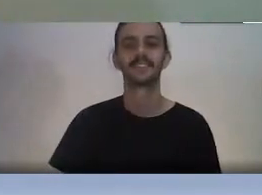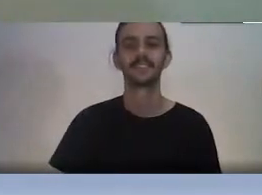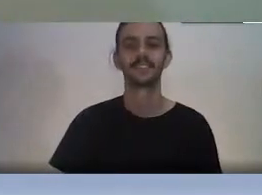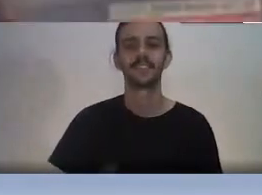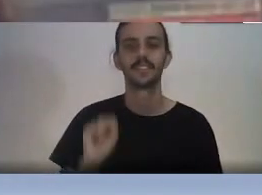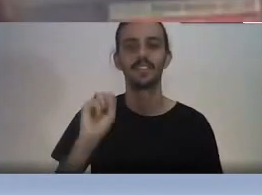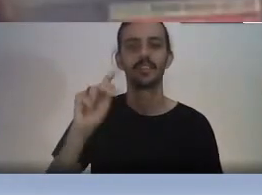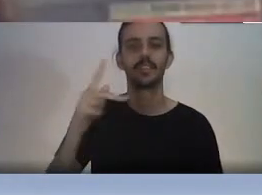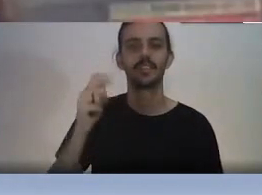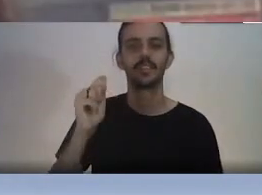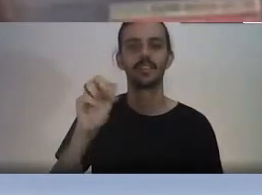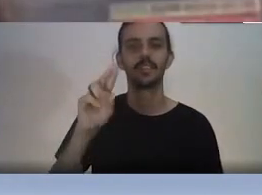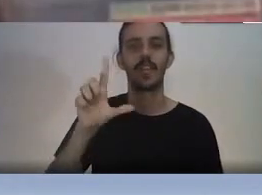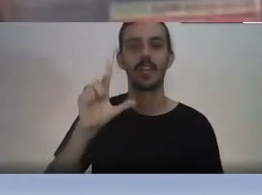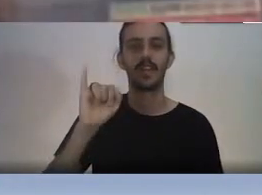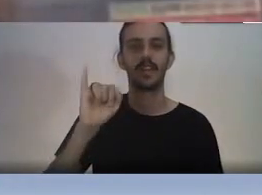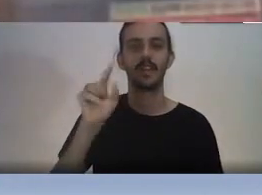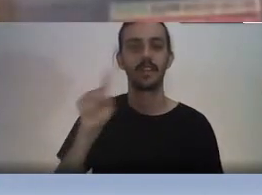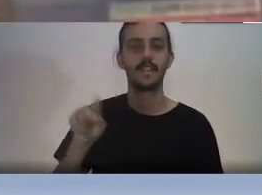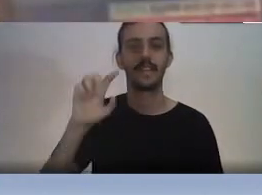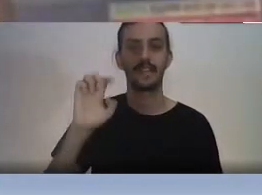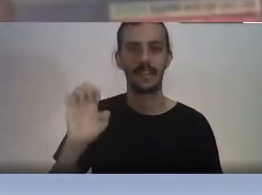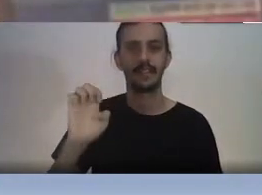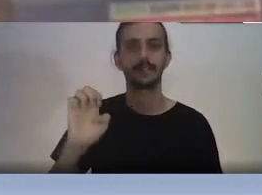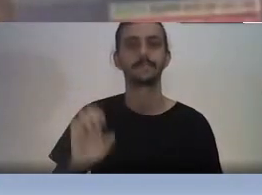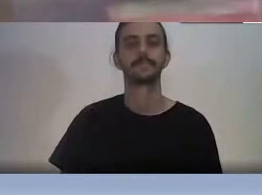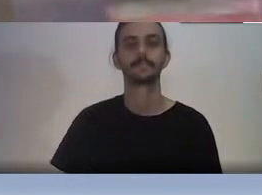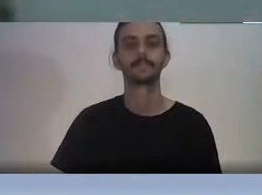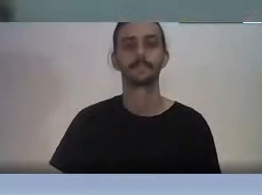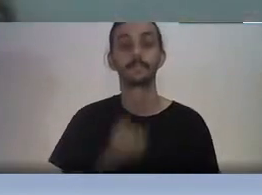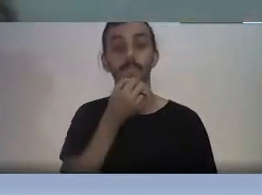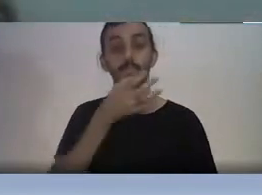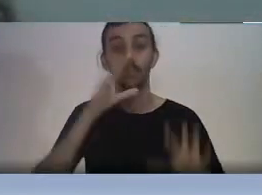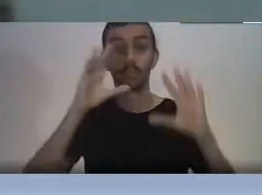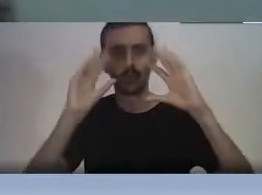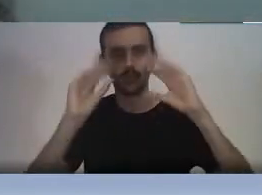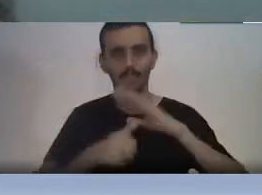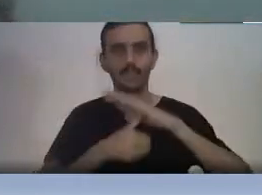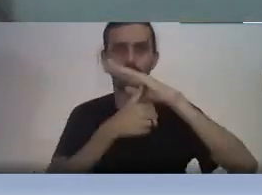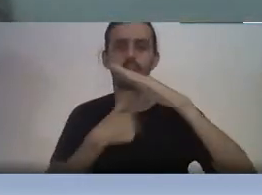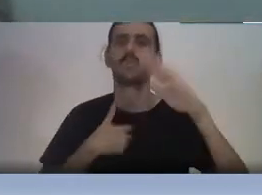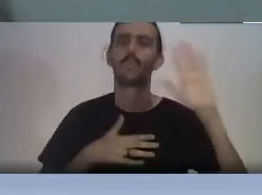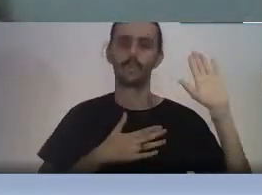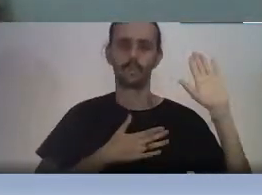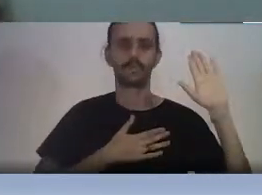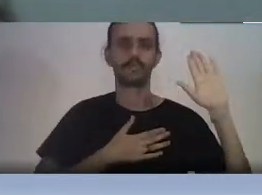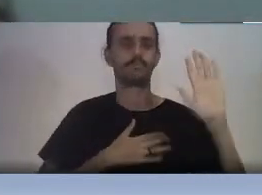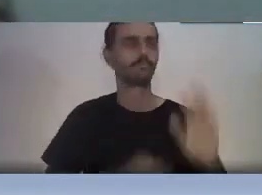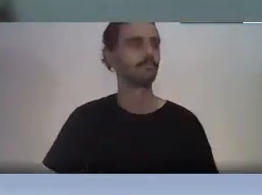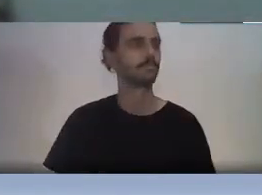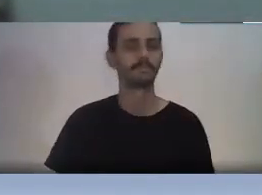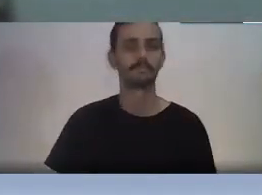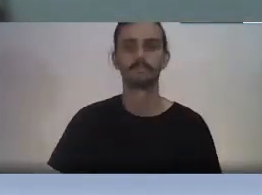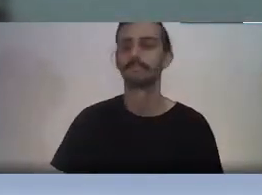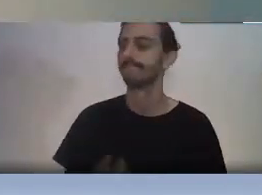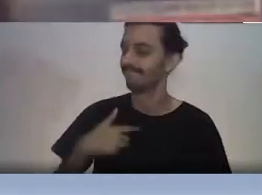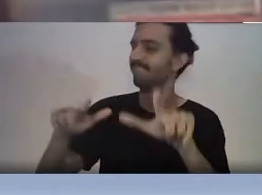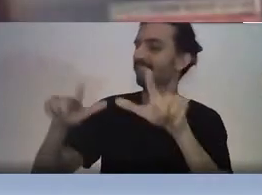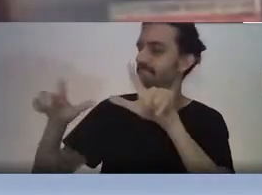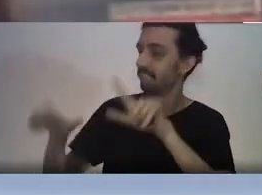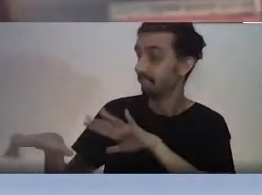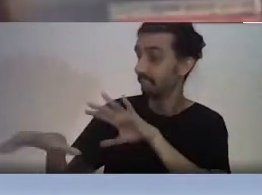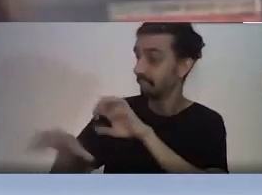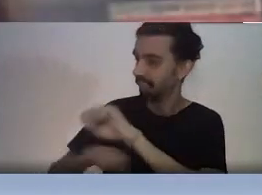Charlize Prates Pinto. Boa noite, reitora. Assim eu prometo. Eu lhe concedo o grau